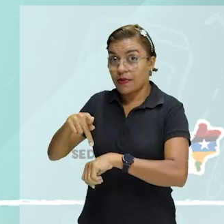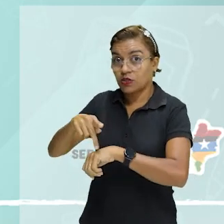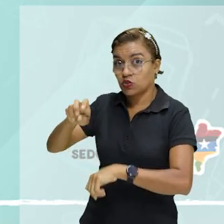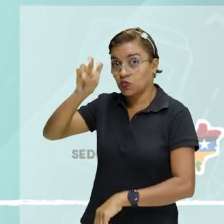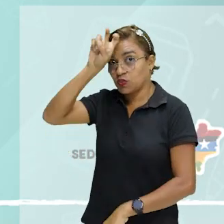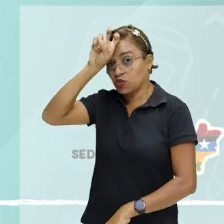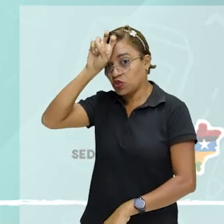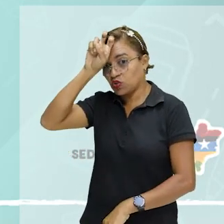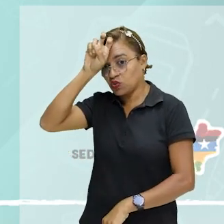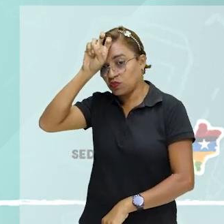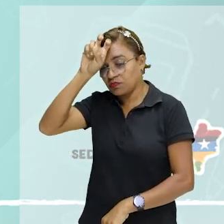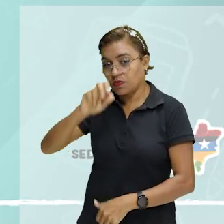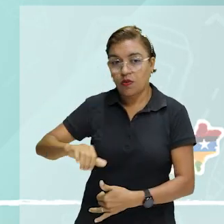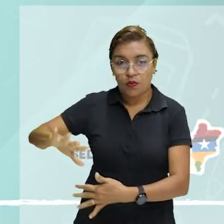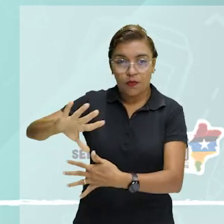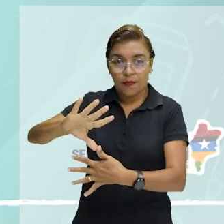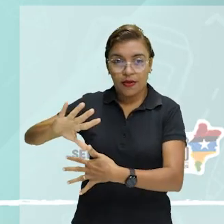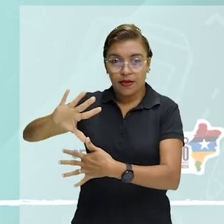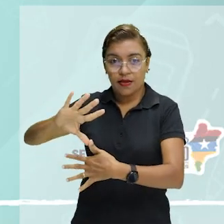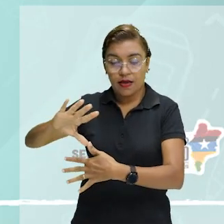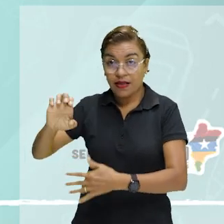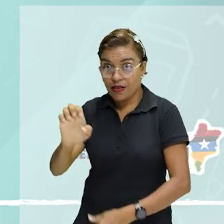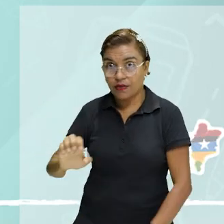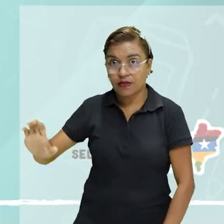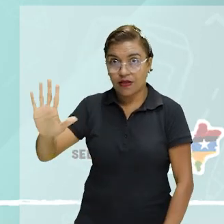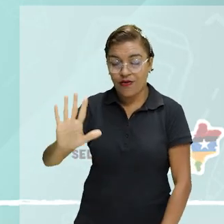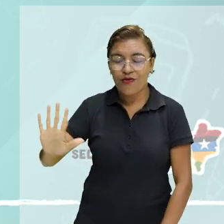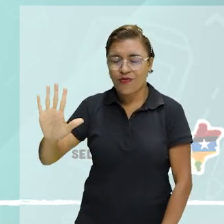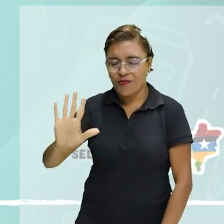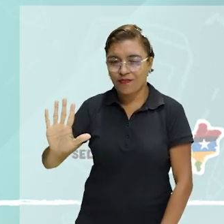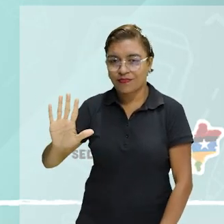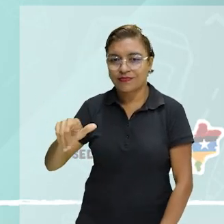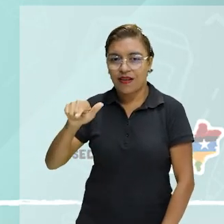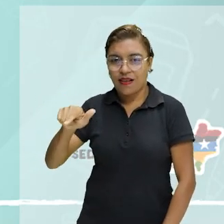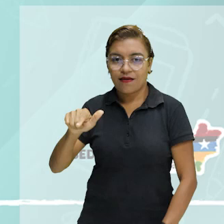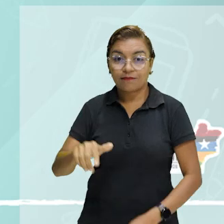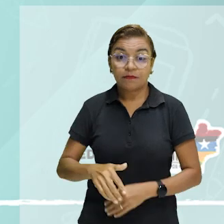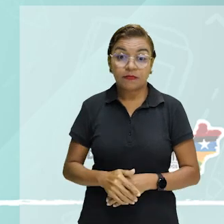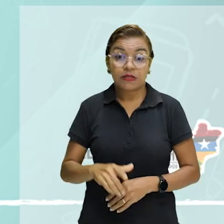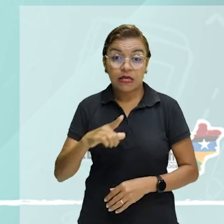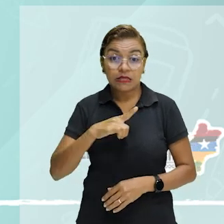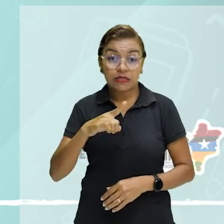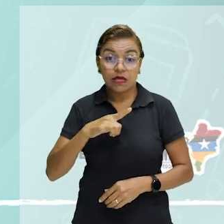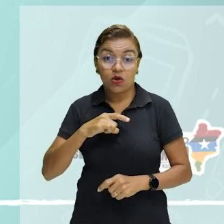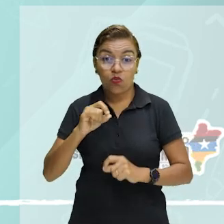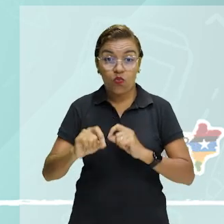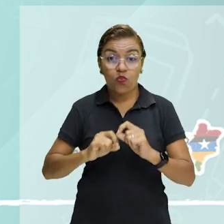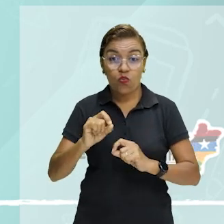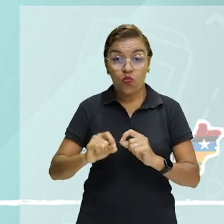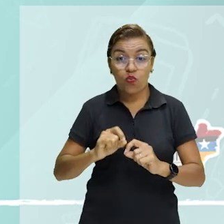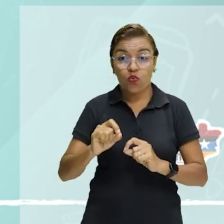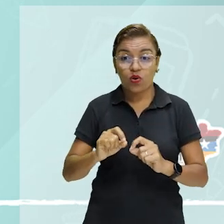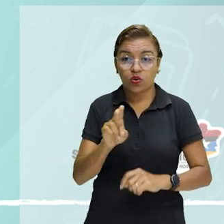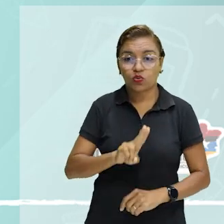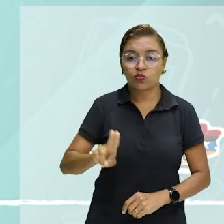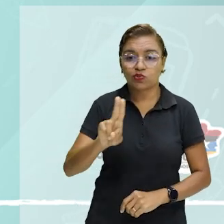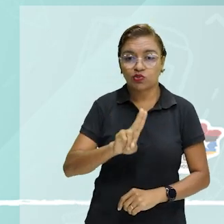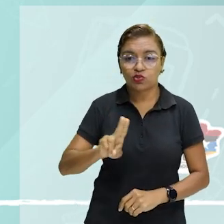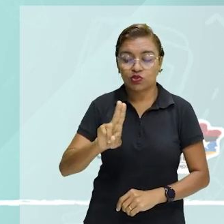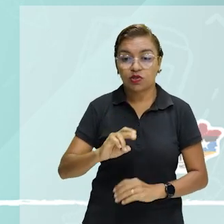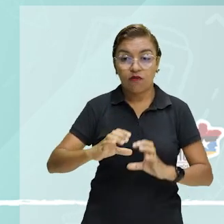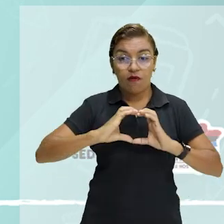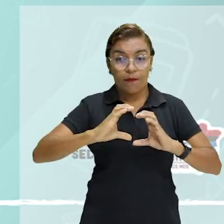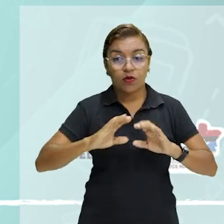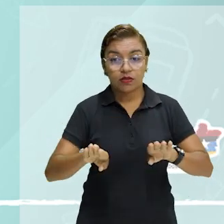alguns países da Europa. Seus adeptos utilizavam apenas uma bola e as mãos. Mais tarde, no